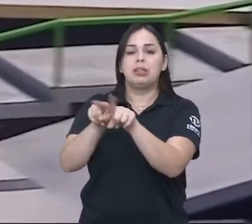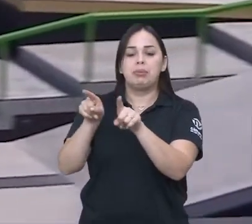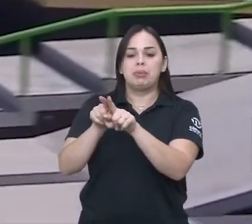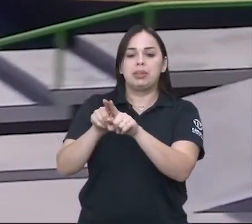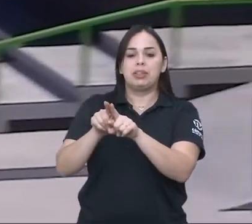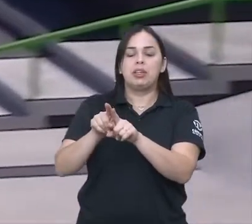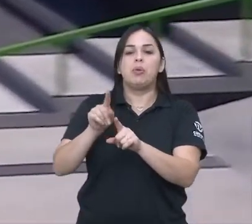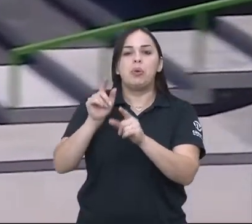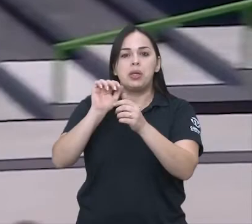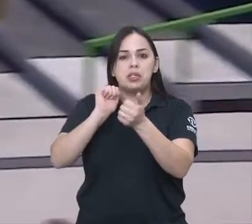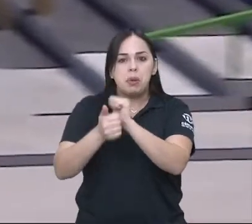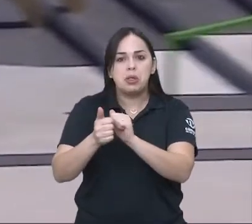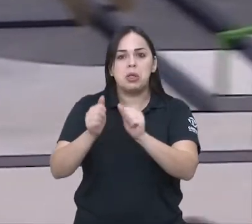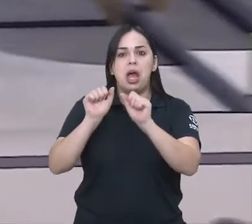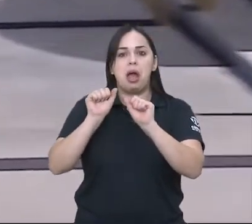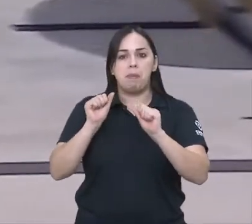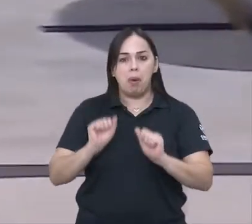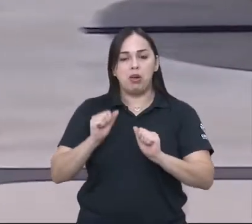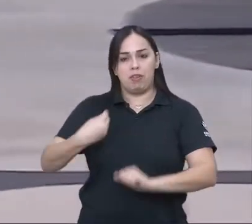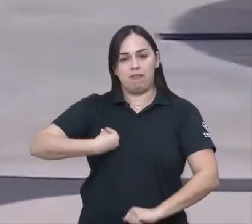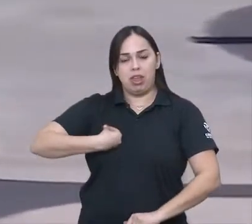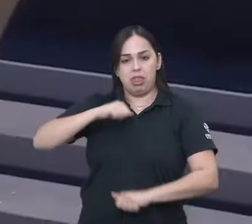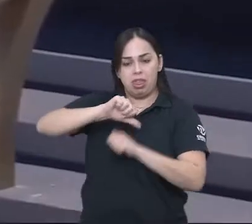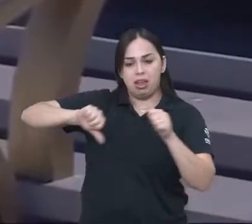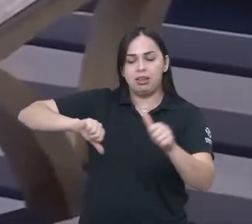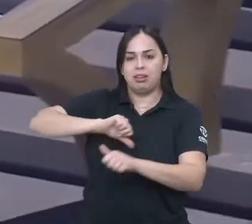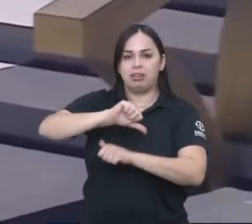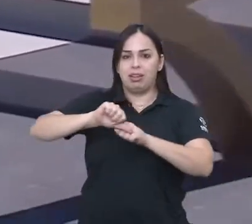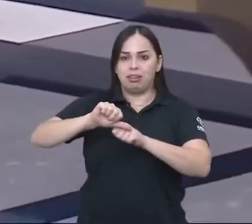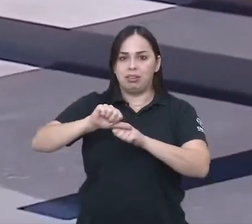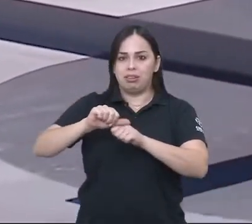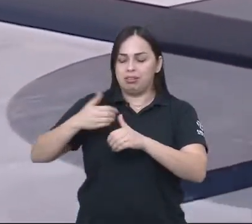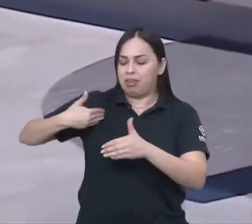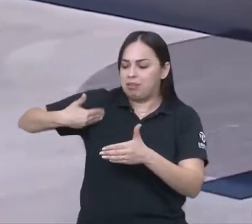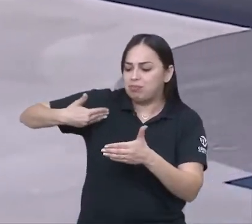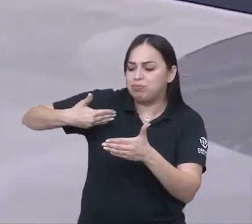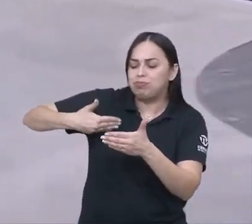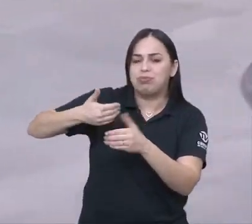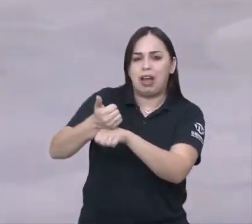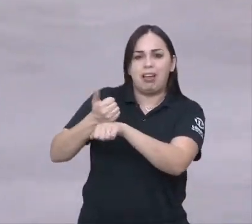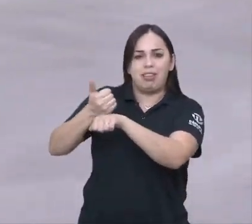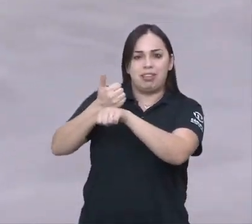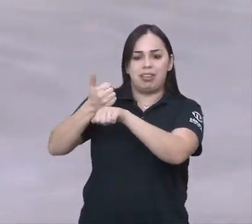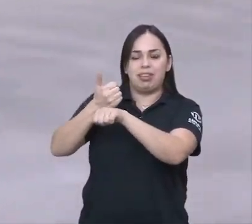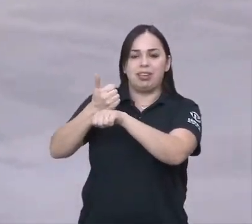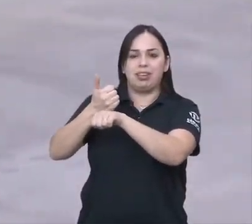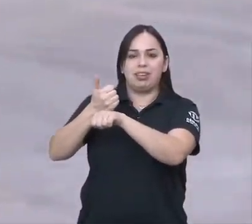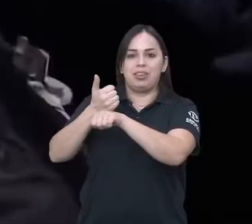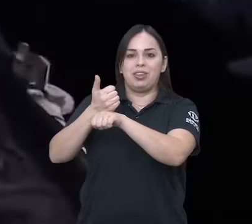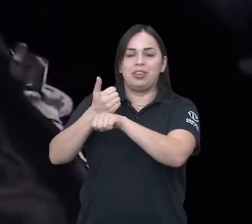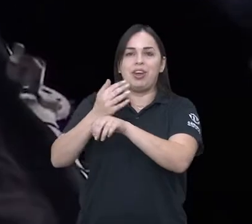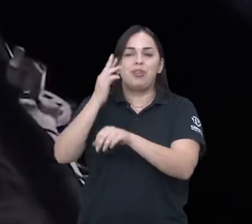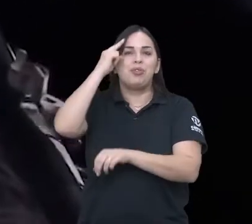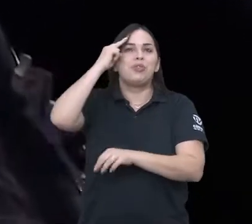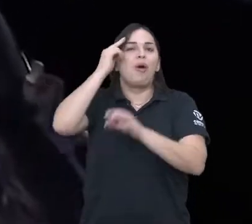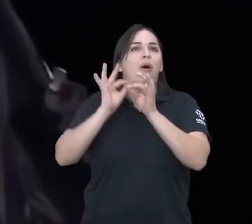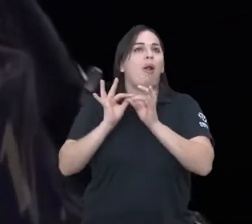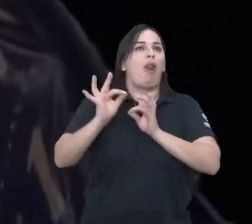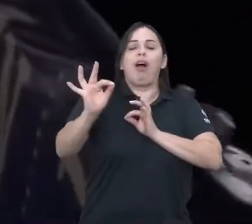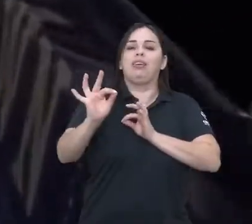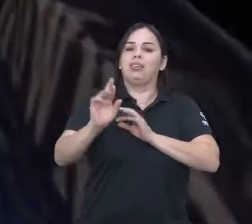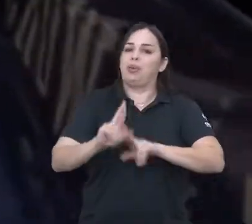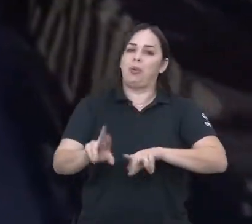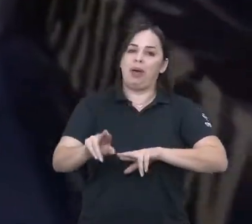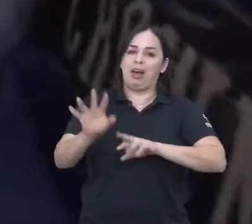do quanto o esporte tem um potencial transformador e também um exemplo de que seguir uma carreira na modalidade não é um sonho